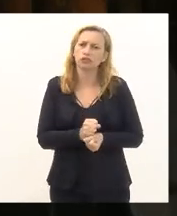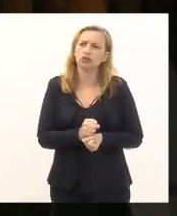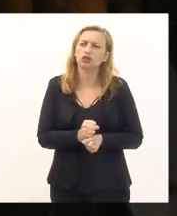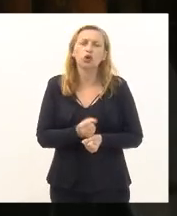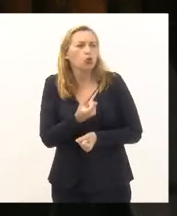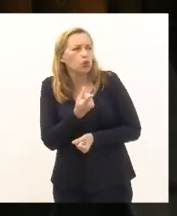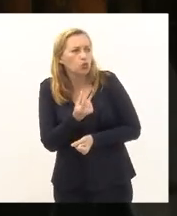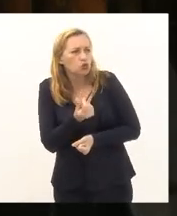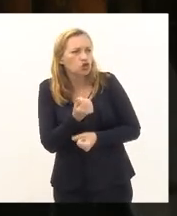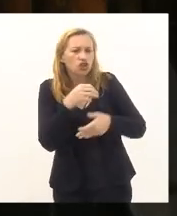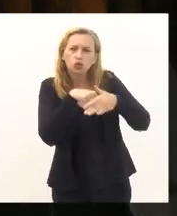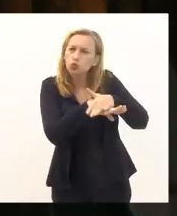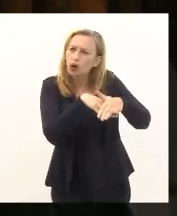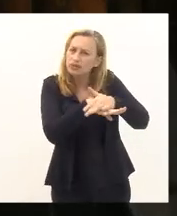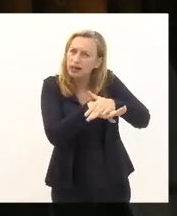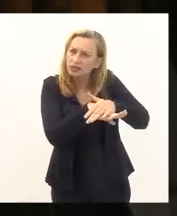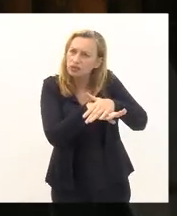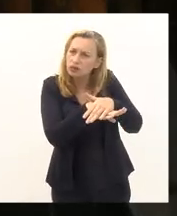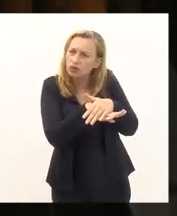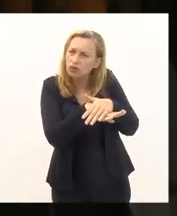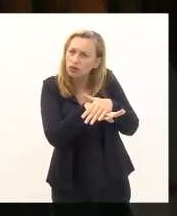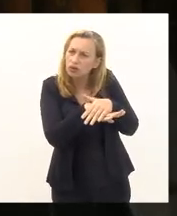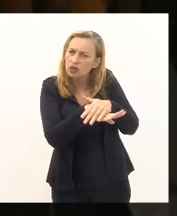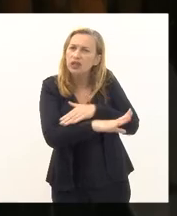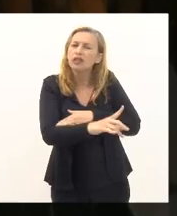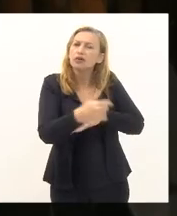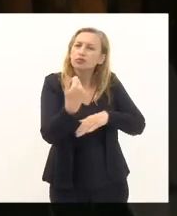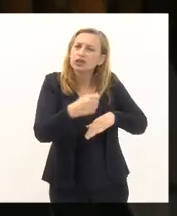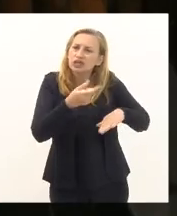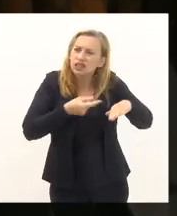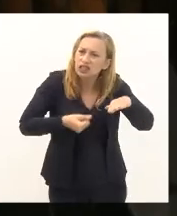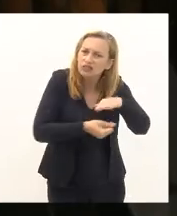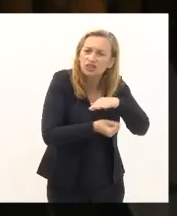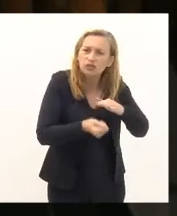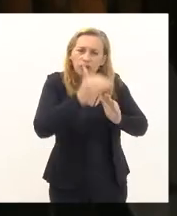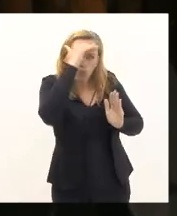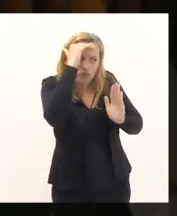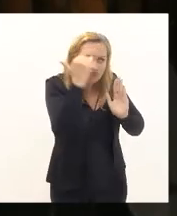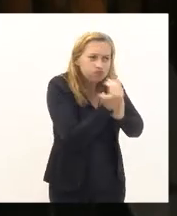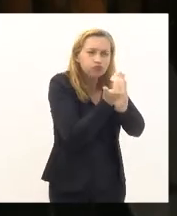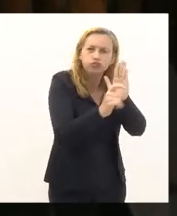com dinheiro em caixa, tendo que investir para cumprir a lei,